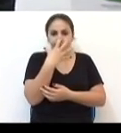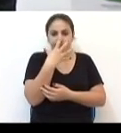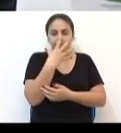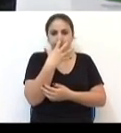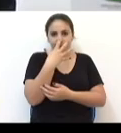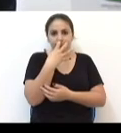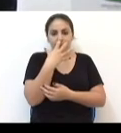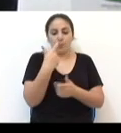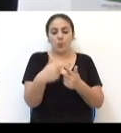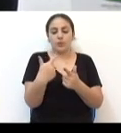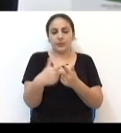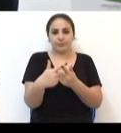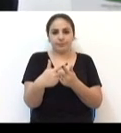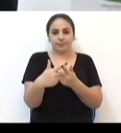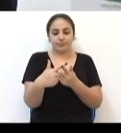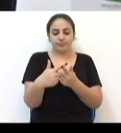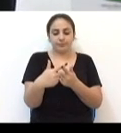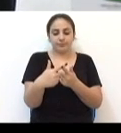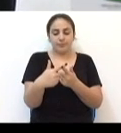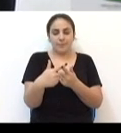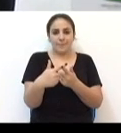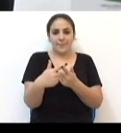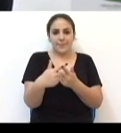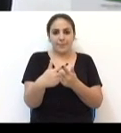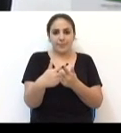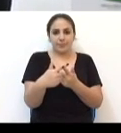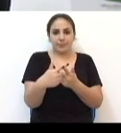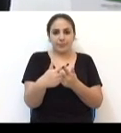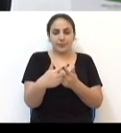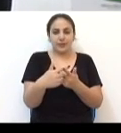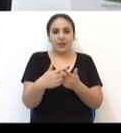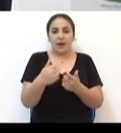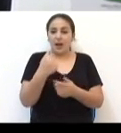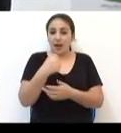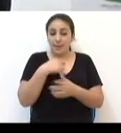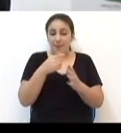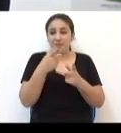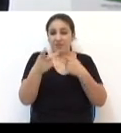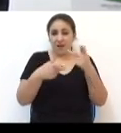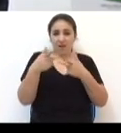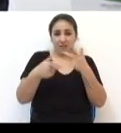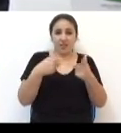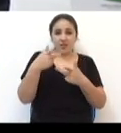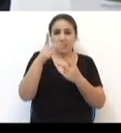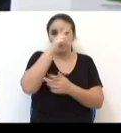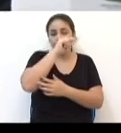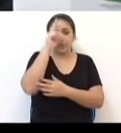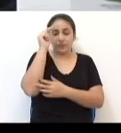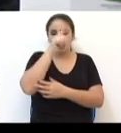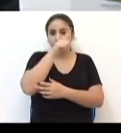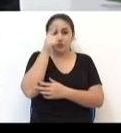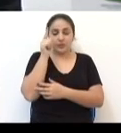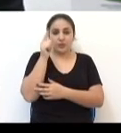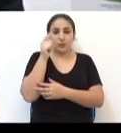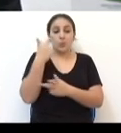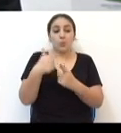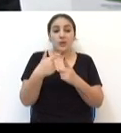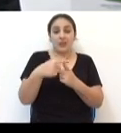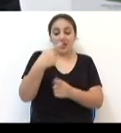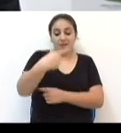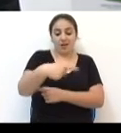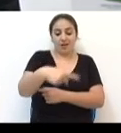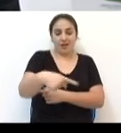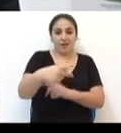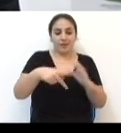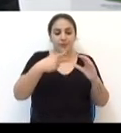surpreso com a mensagem do senhor prefeito, tendo em vista que